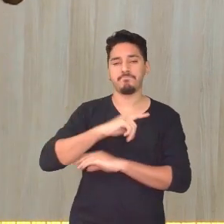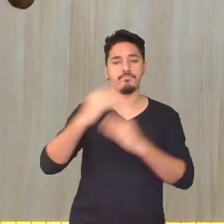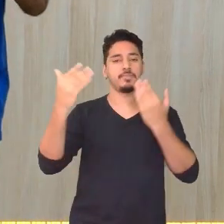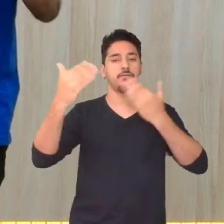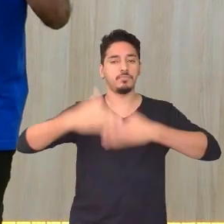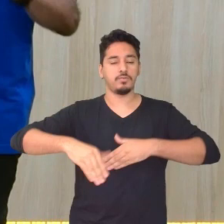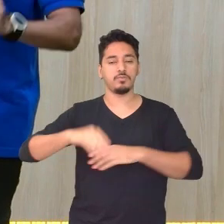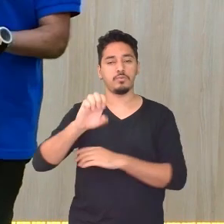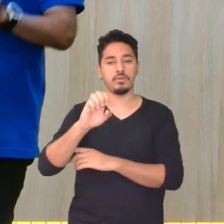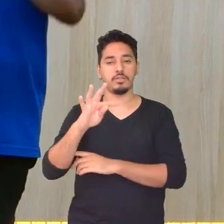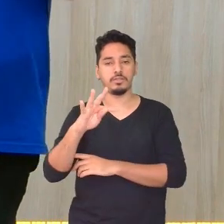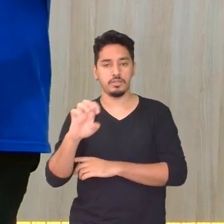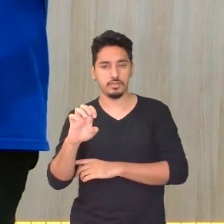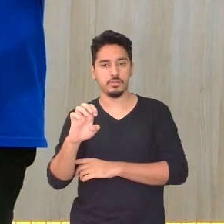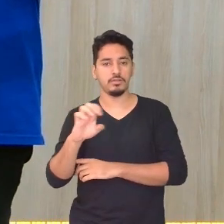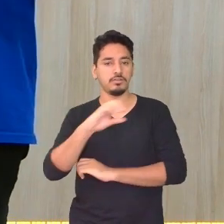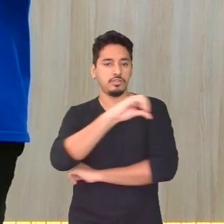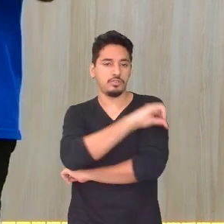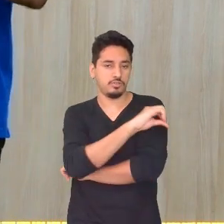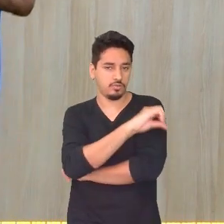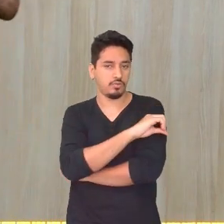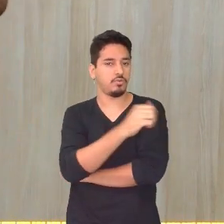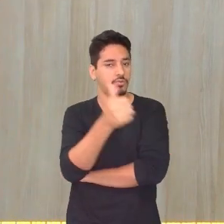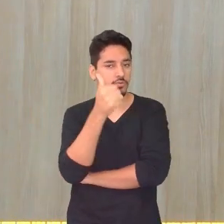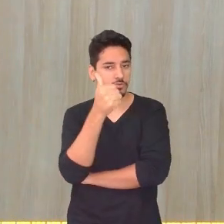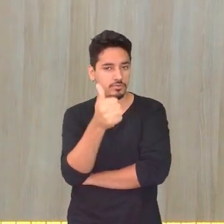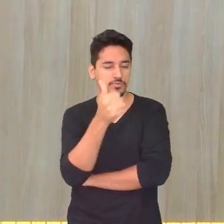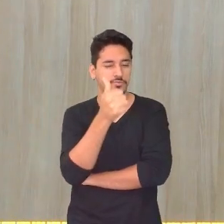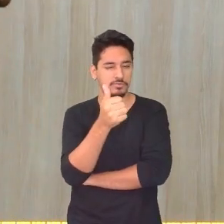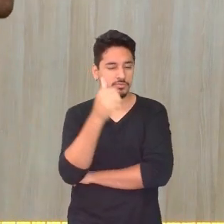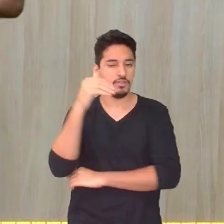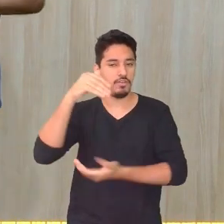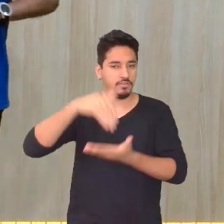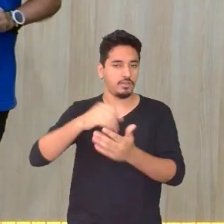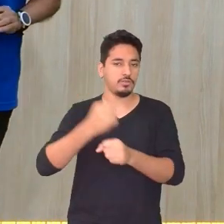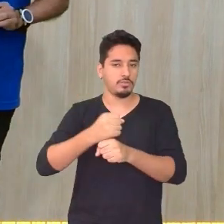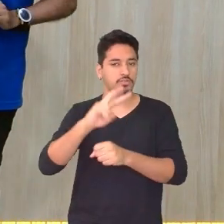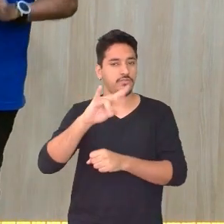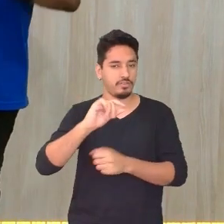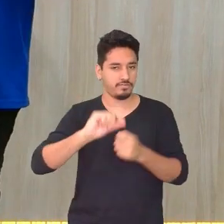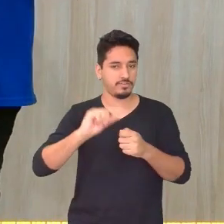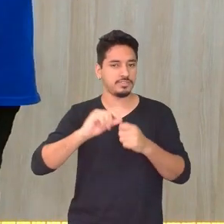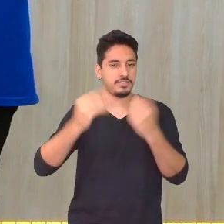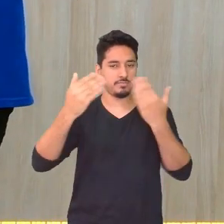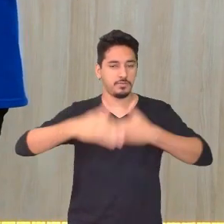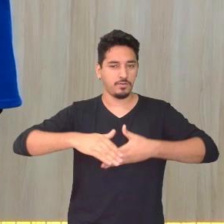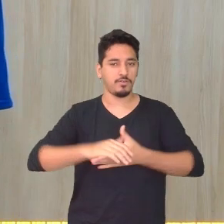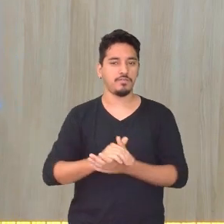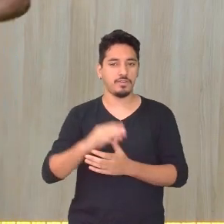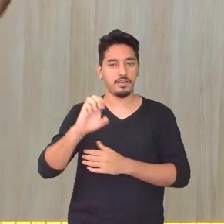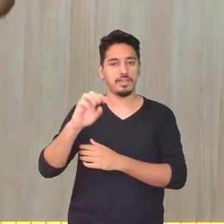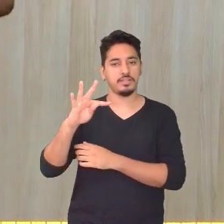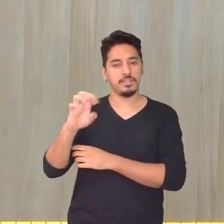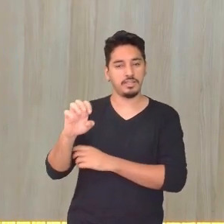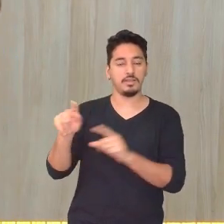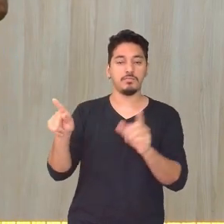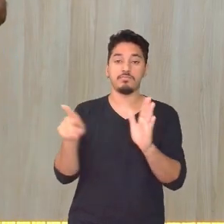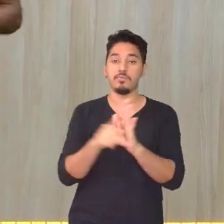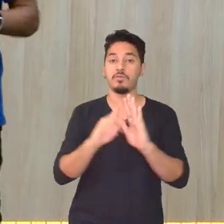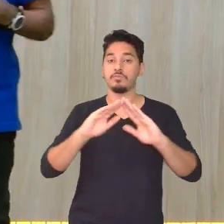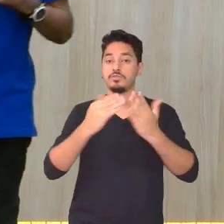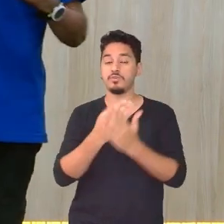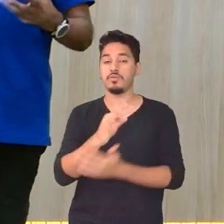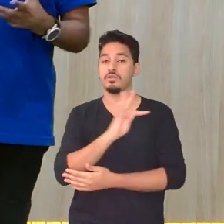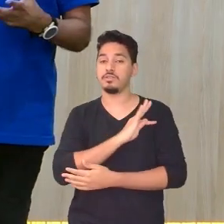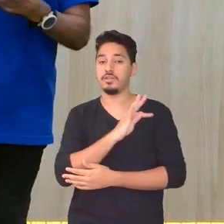do ETE, nono ano, isso aí, nono ano. Você lá no final do ano vai fazer essa provinha aí, ó. ETE, Escola Técnica de Pernambuco, tá